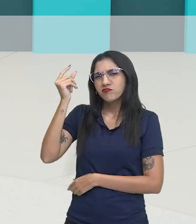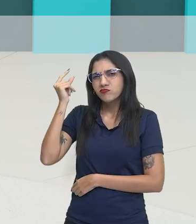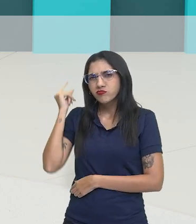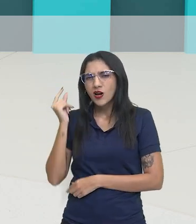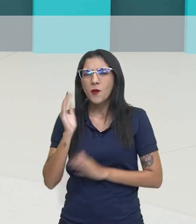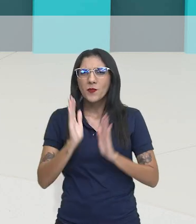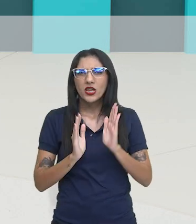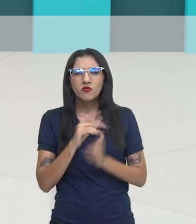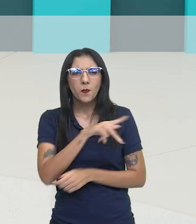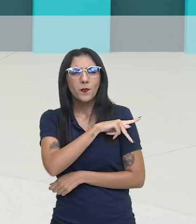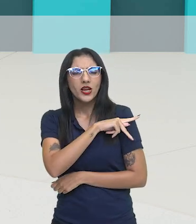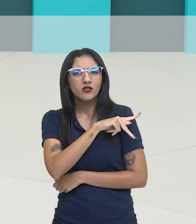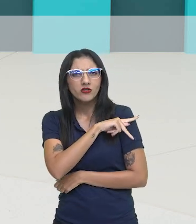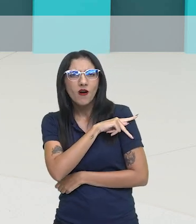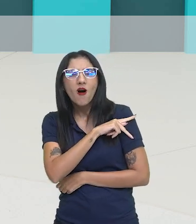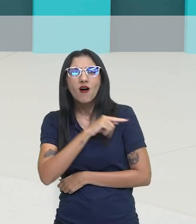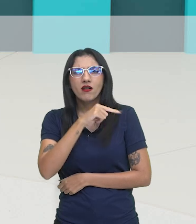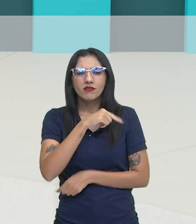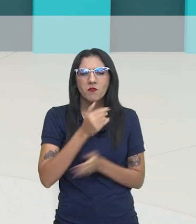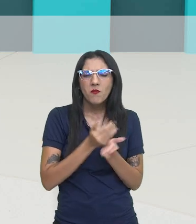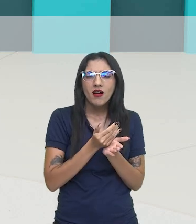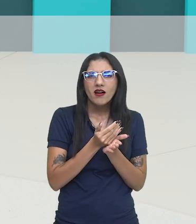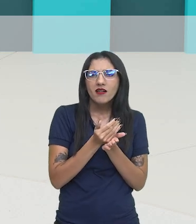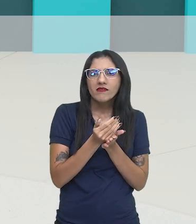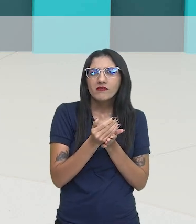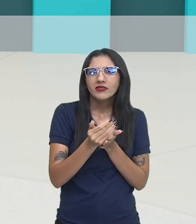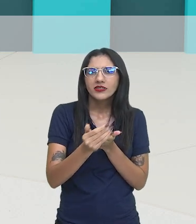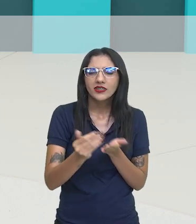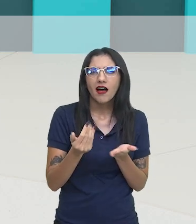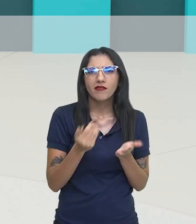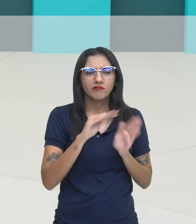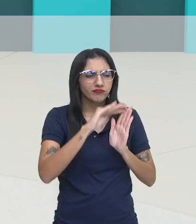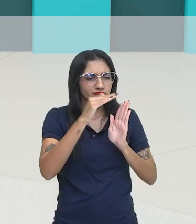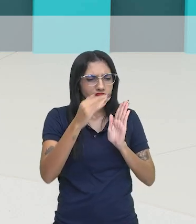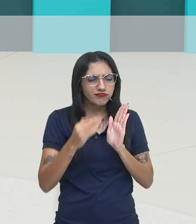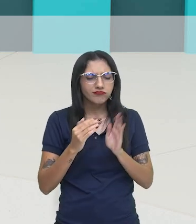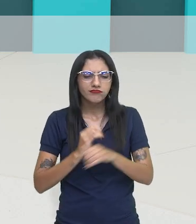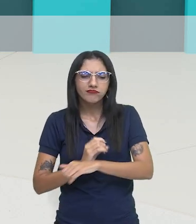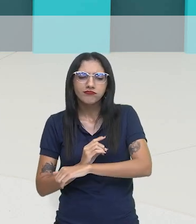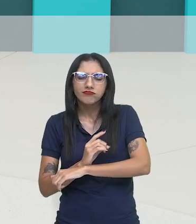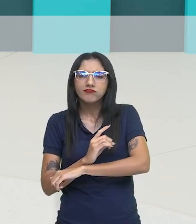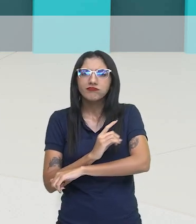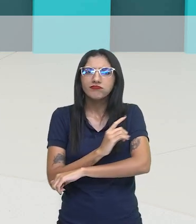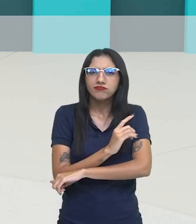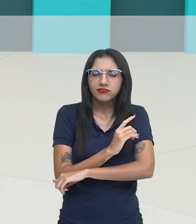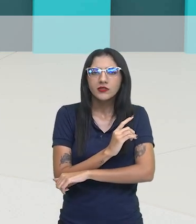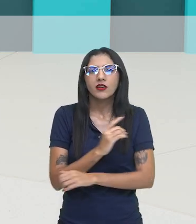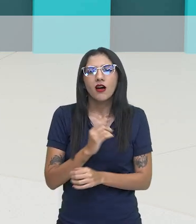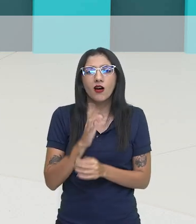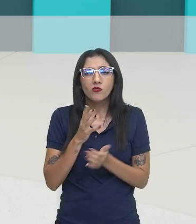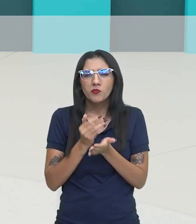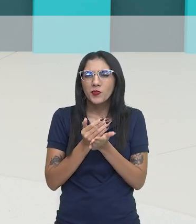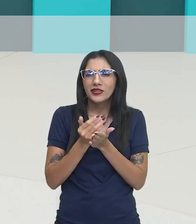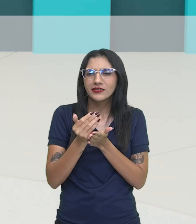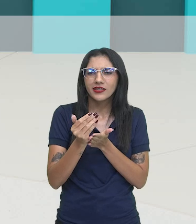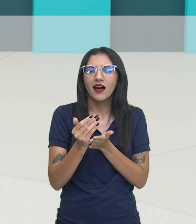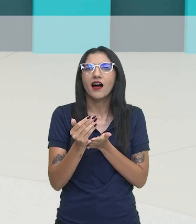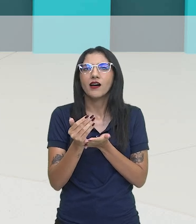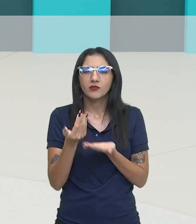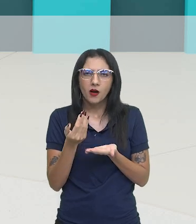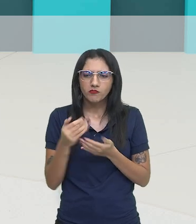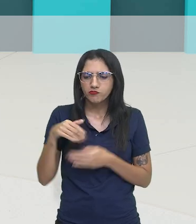época pré-histórica, começaram a sair das árvores e começar a caminhar